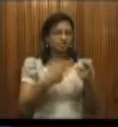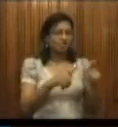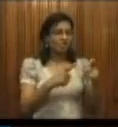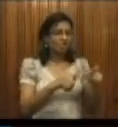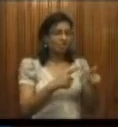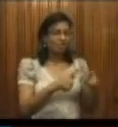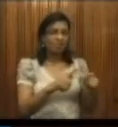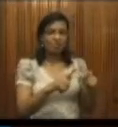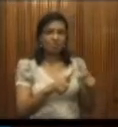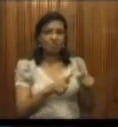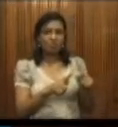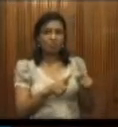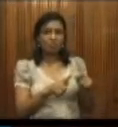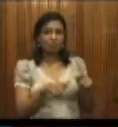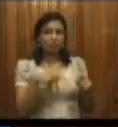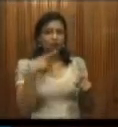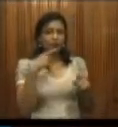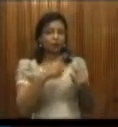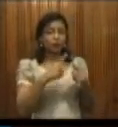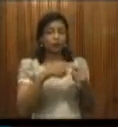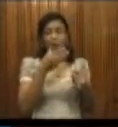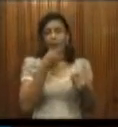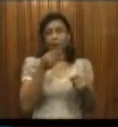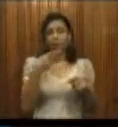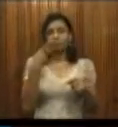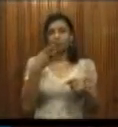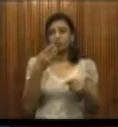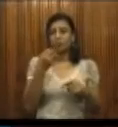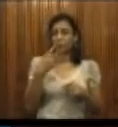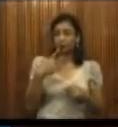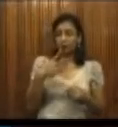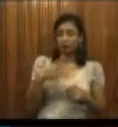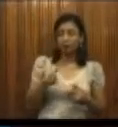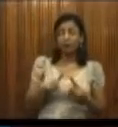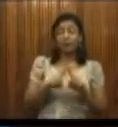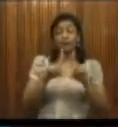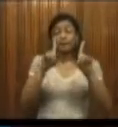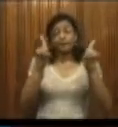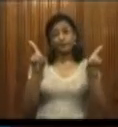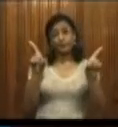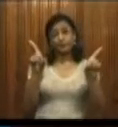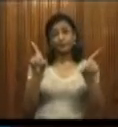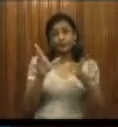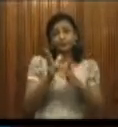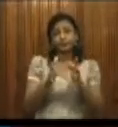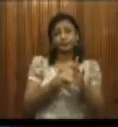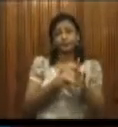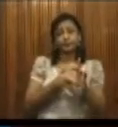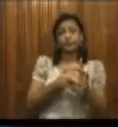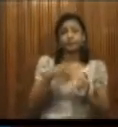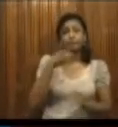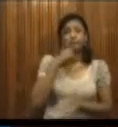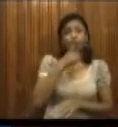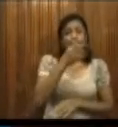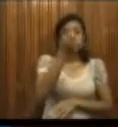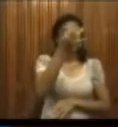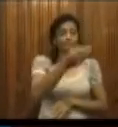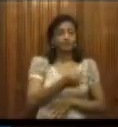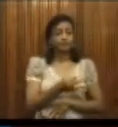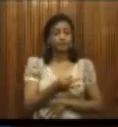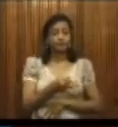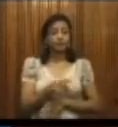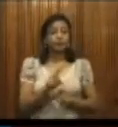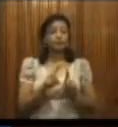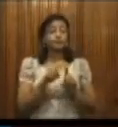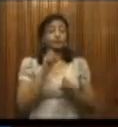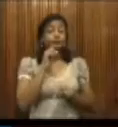bom. Jesus está dizendo o seguinte: olha, você quer a minha resposta acerca da vida eterna, mas para você realmente abraçar a